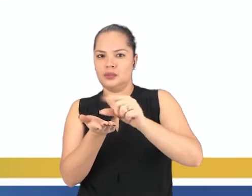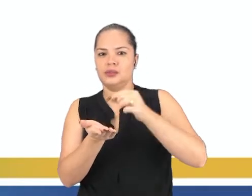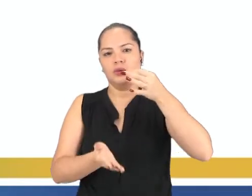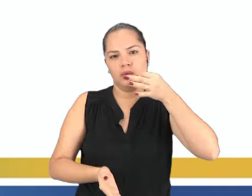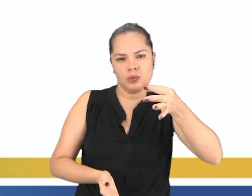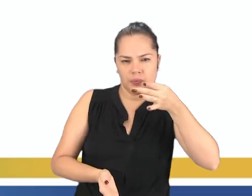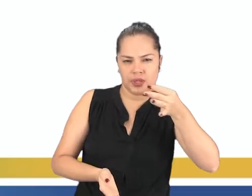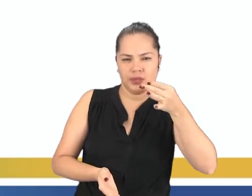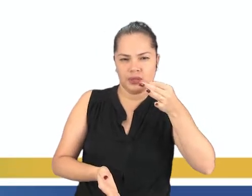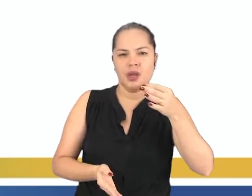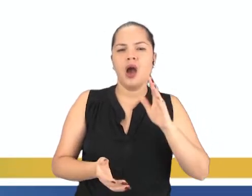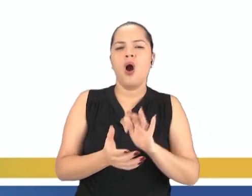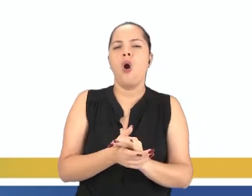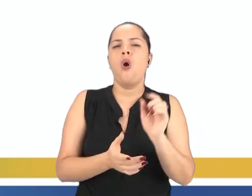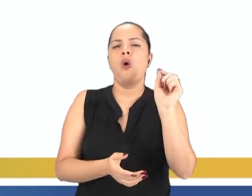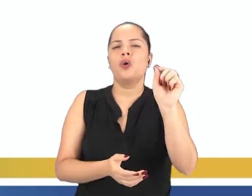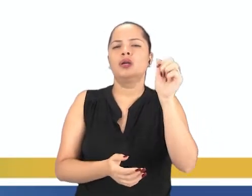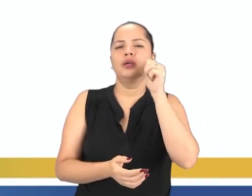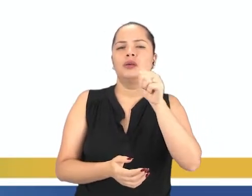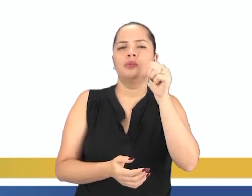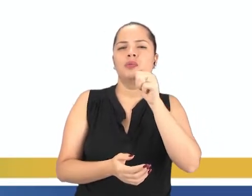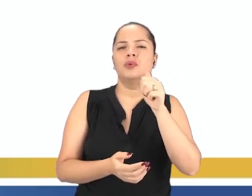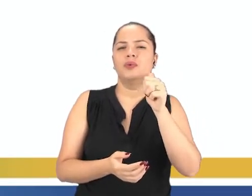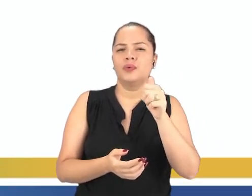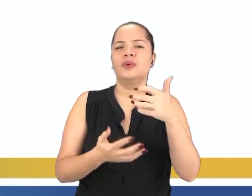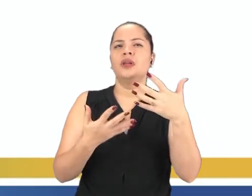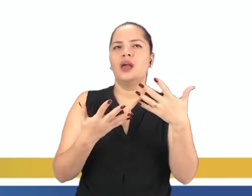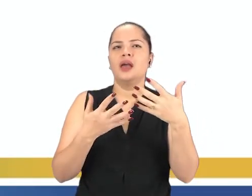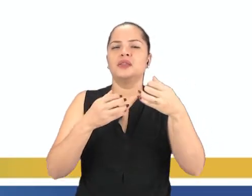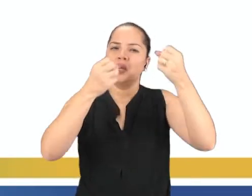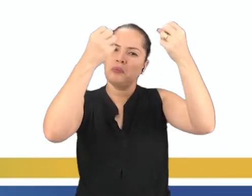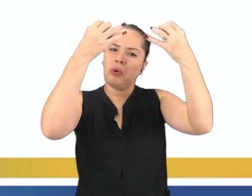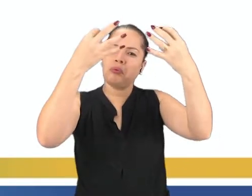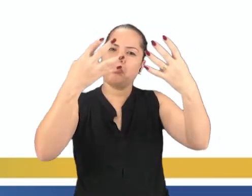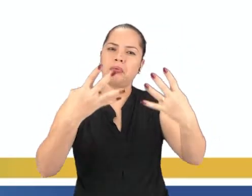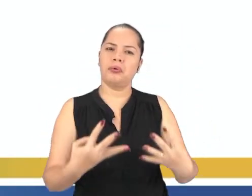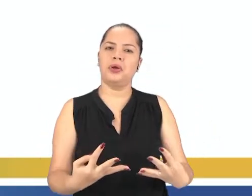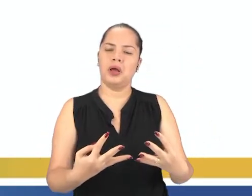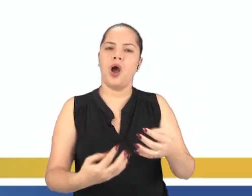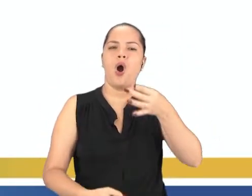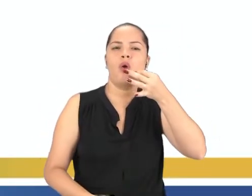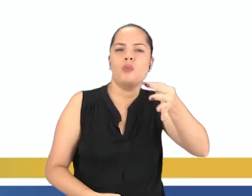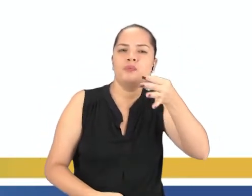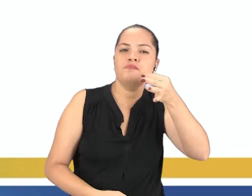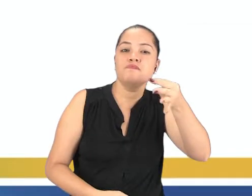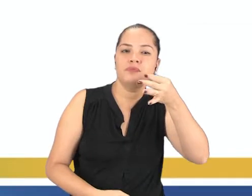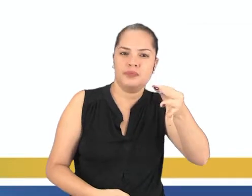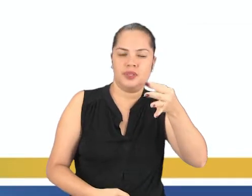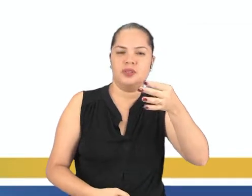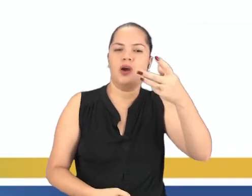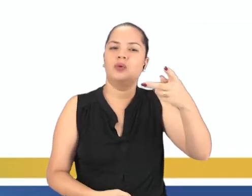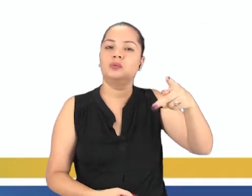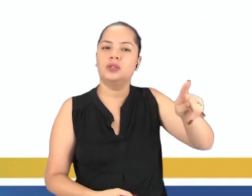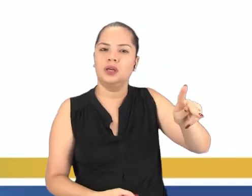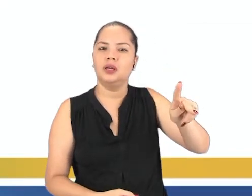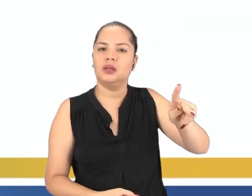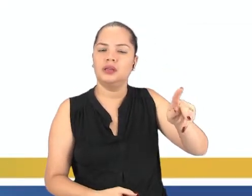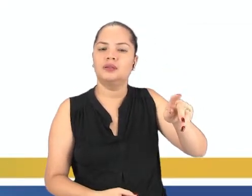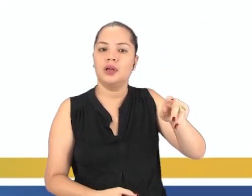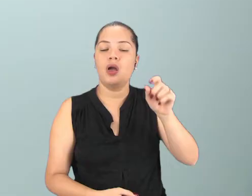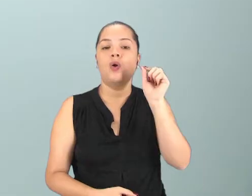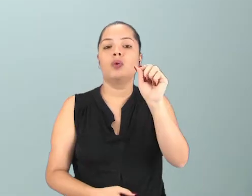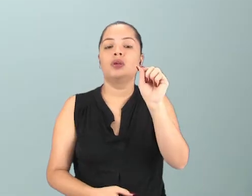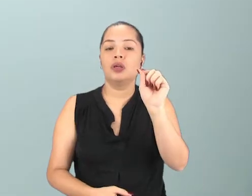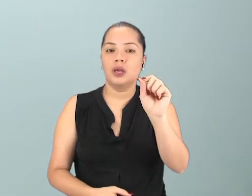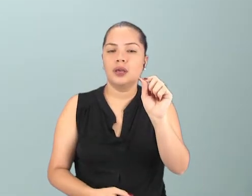opinião, qual a tese defendida pela autora? Qual a tese? Qual é a opinião dela? Ela defende